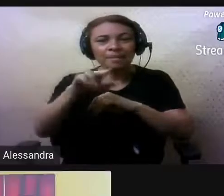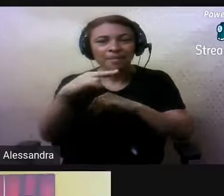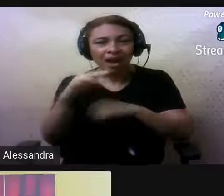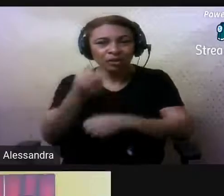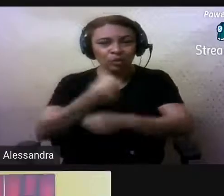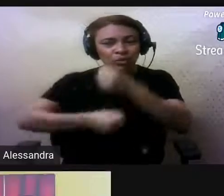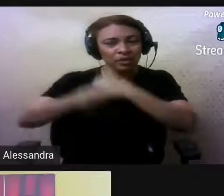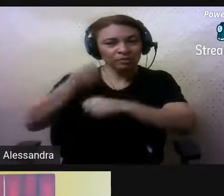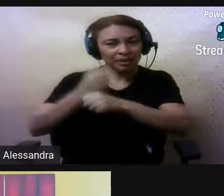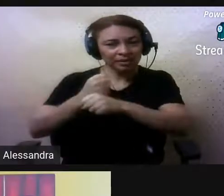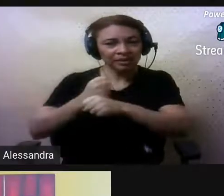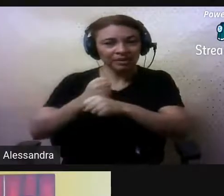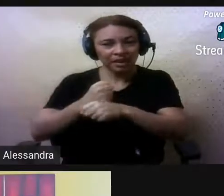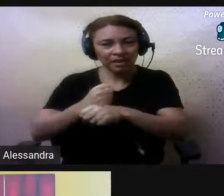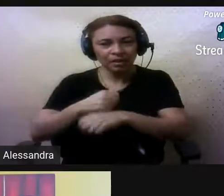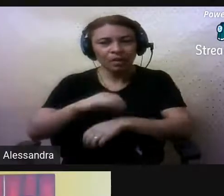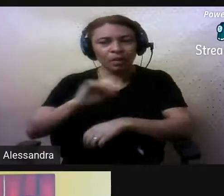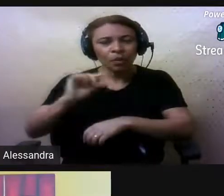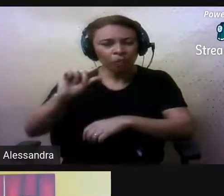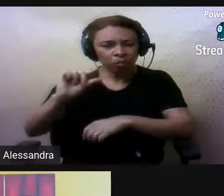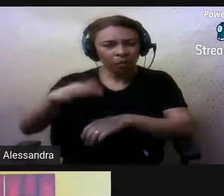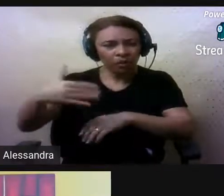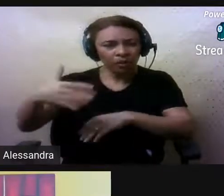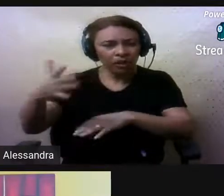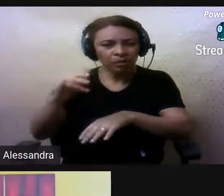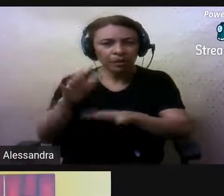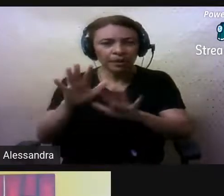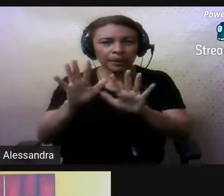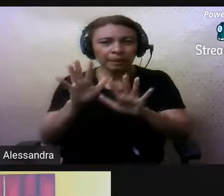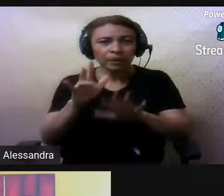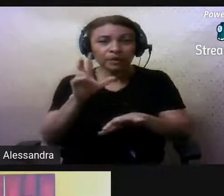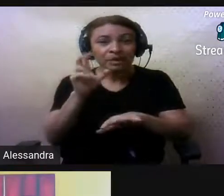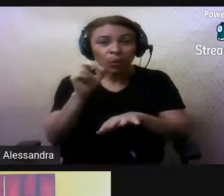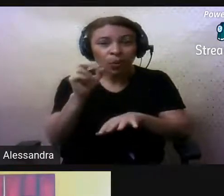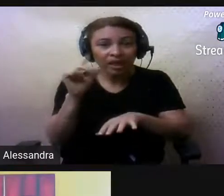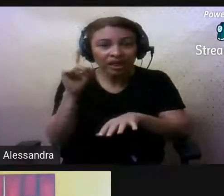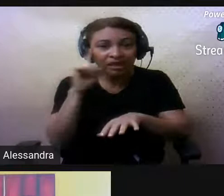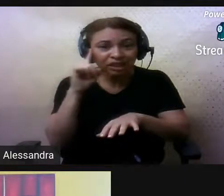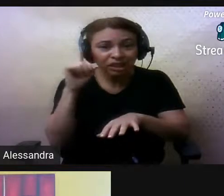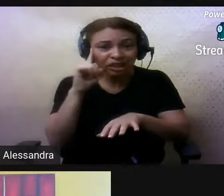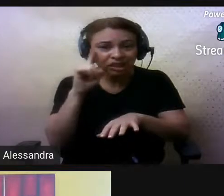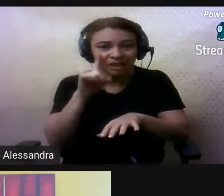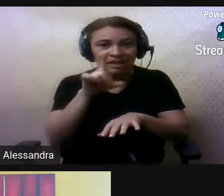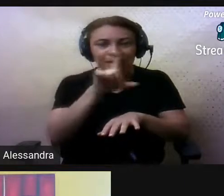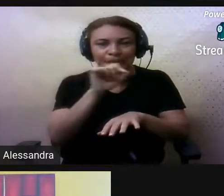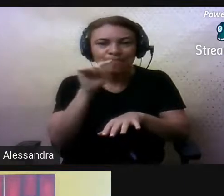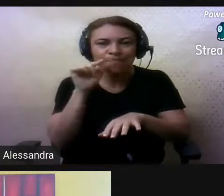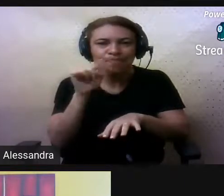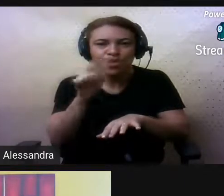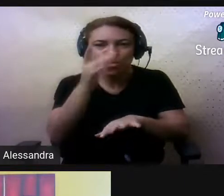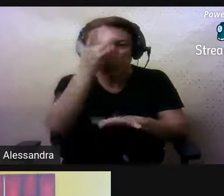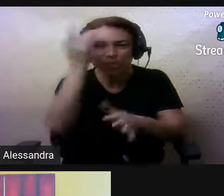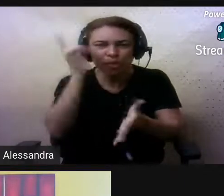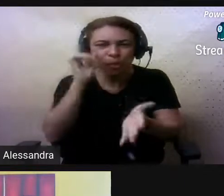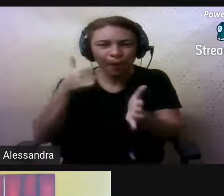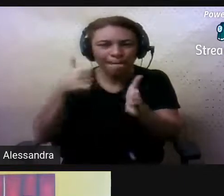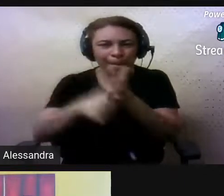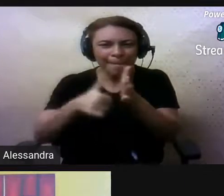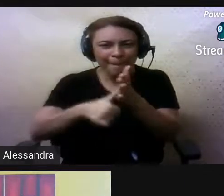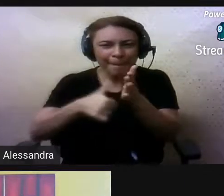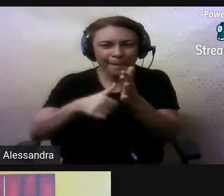passado. Com pouco tempo de canal, na verdade, com 50 dias, eu cheguei a 100 mil inscritos. 60